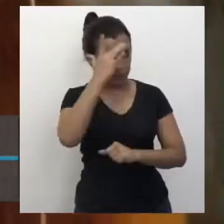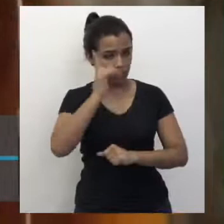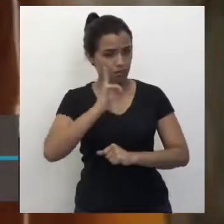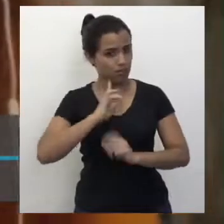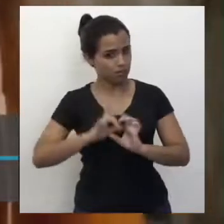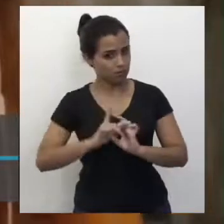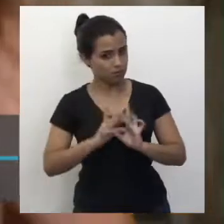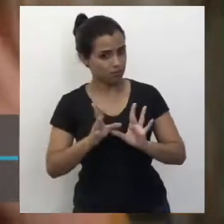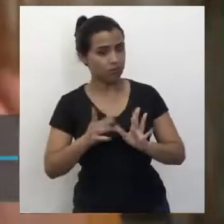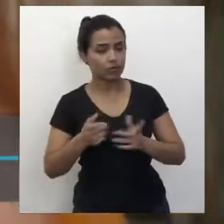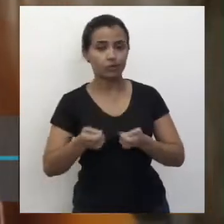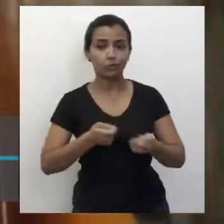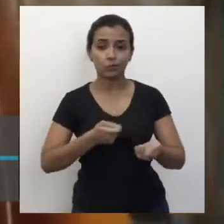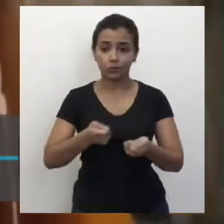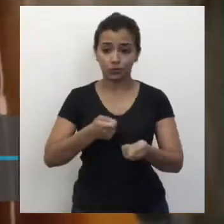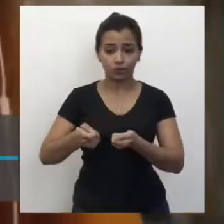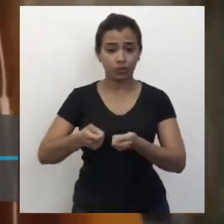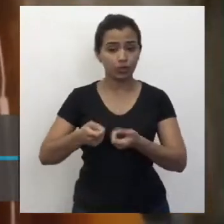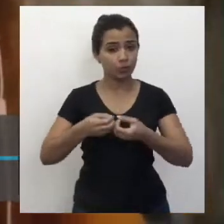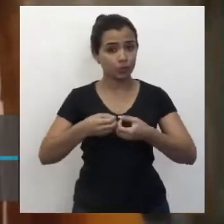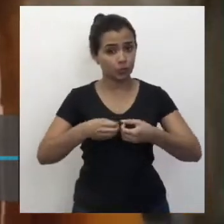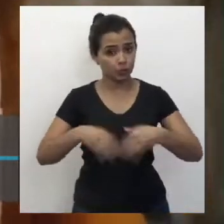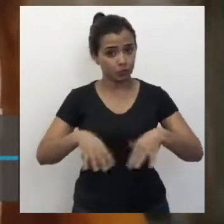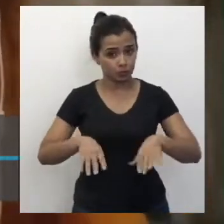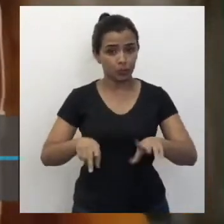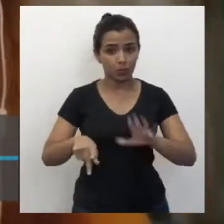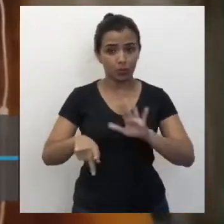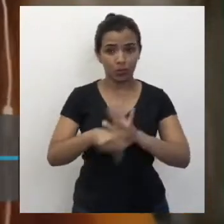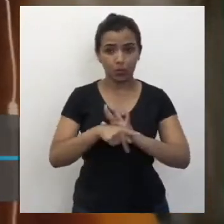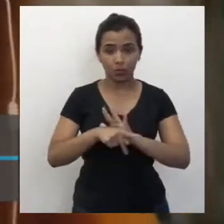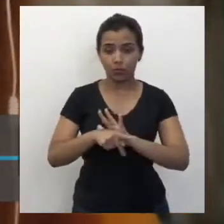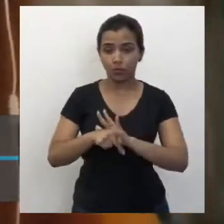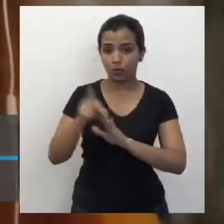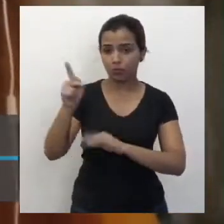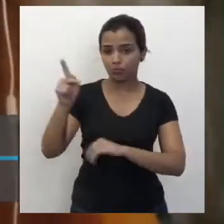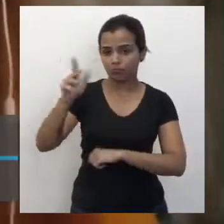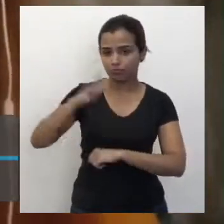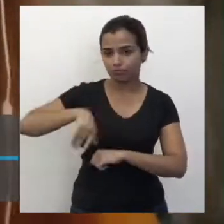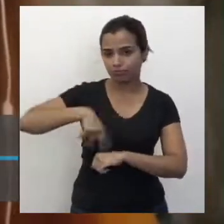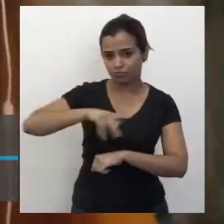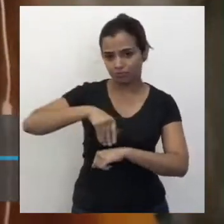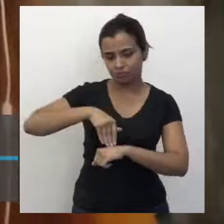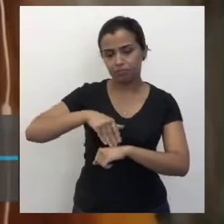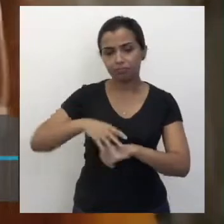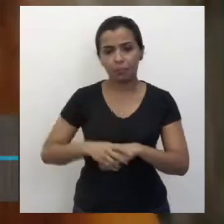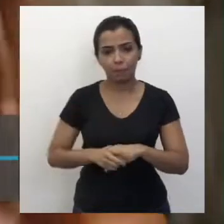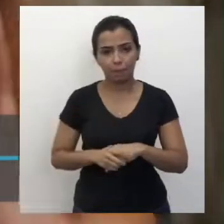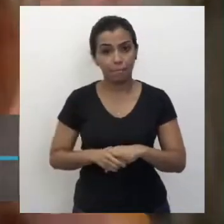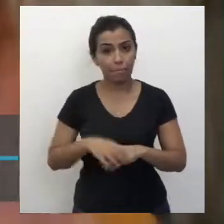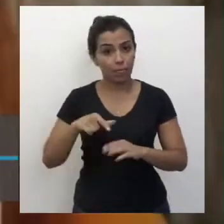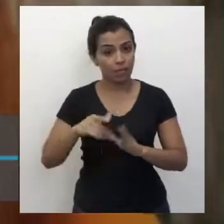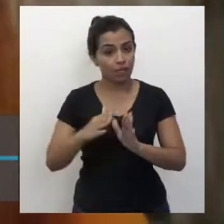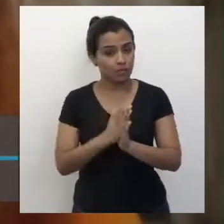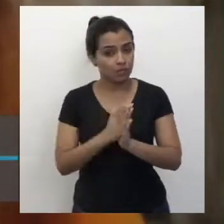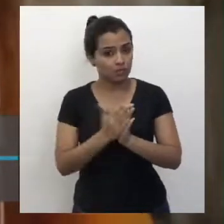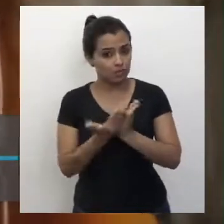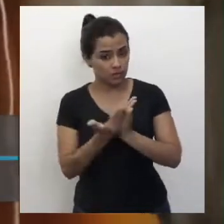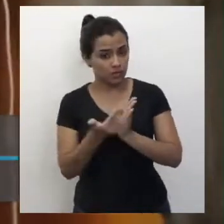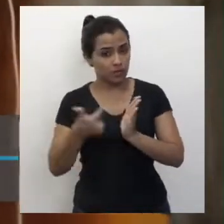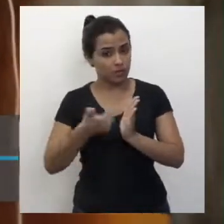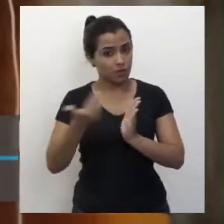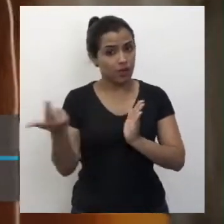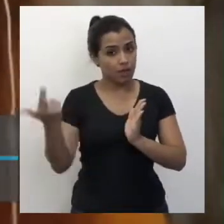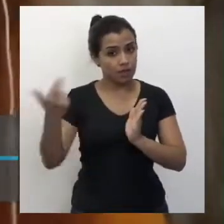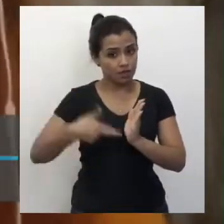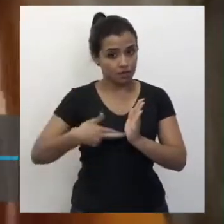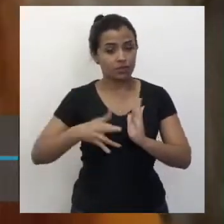pelo domínio do Estado, né? Esse livro é uma referência para todos